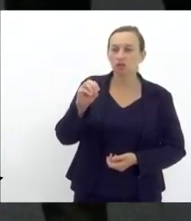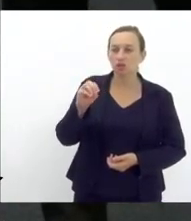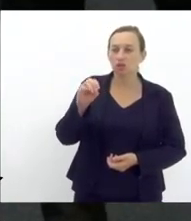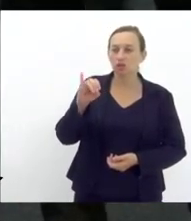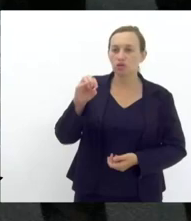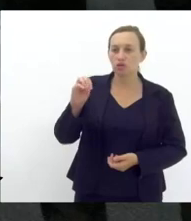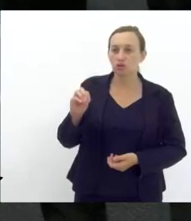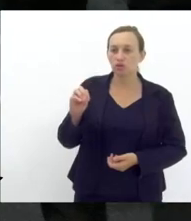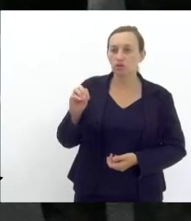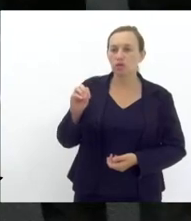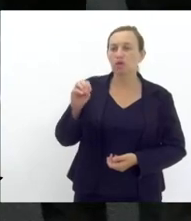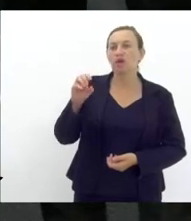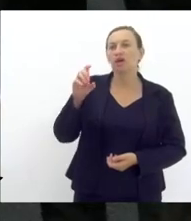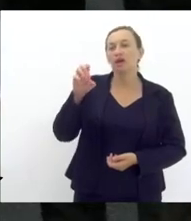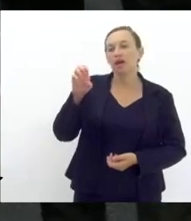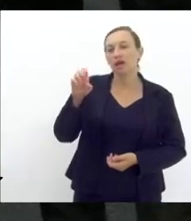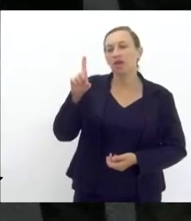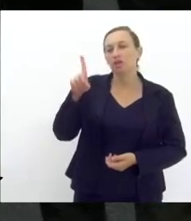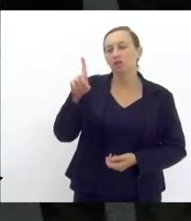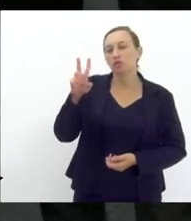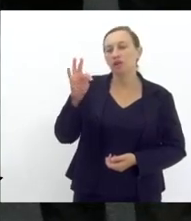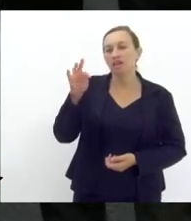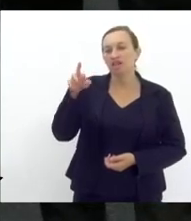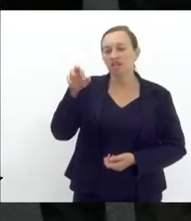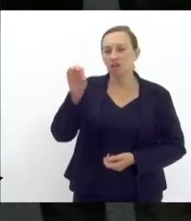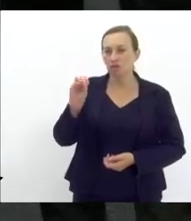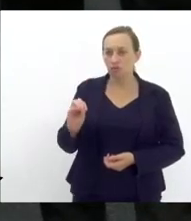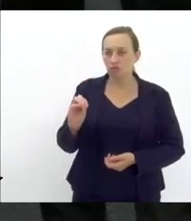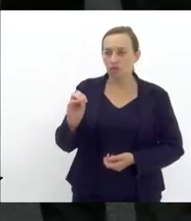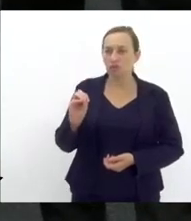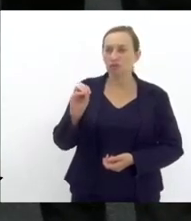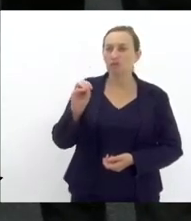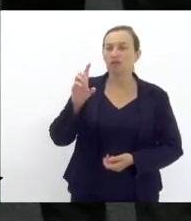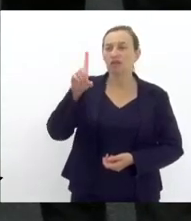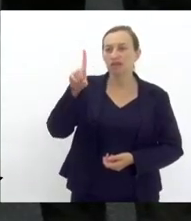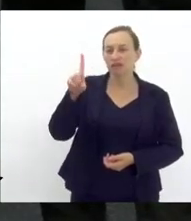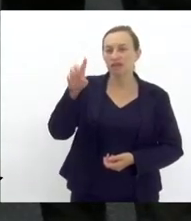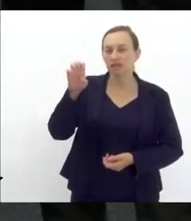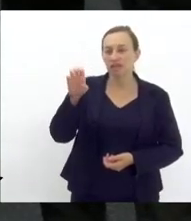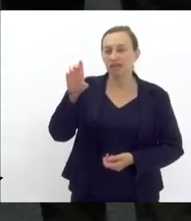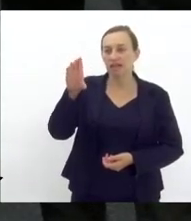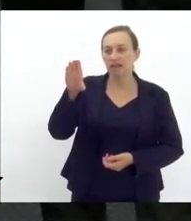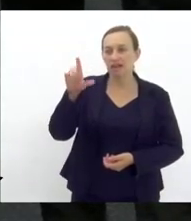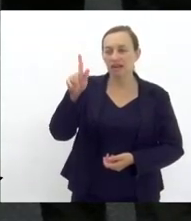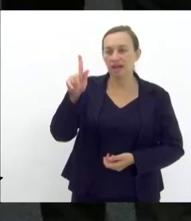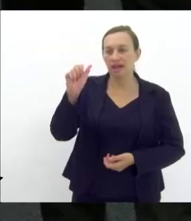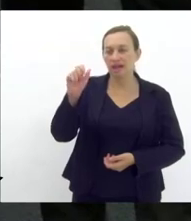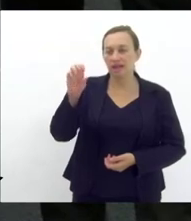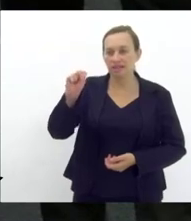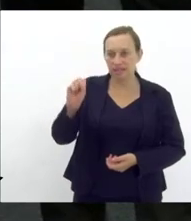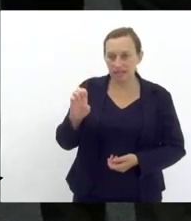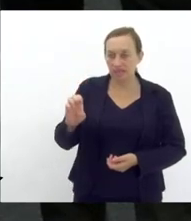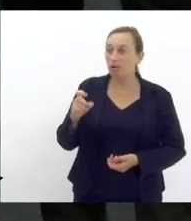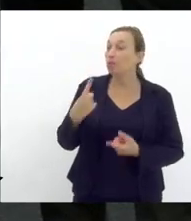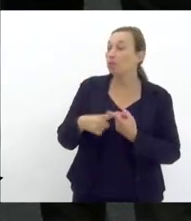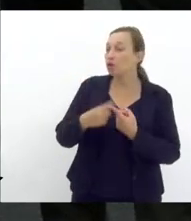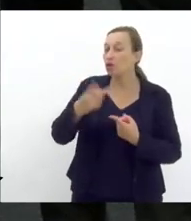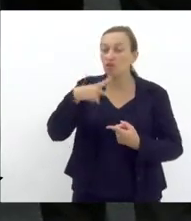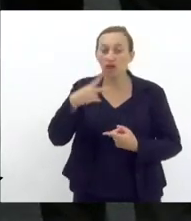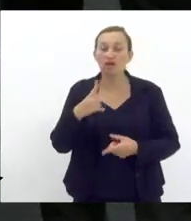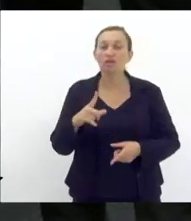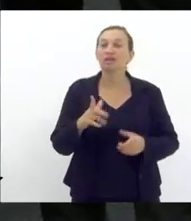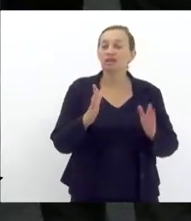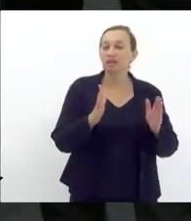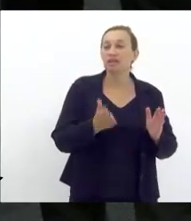e por que eu faço essa observação porque essa casa de lei é tem um tem uma lei de autoria do deputado